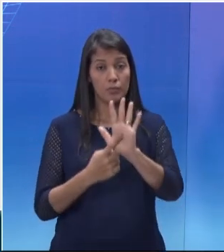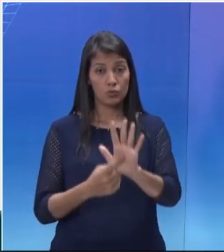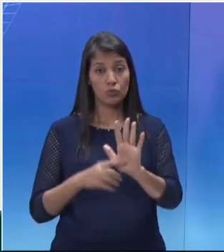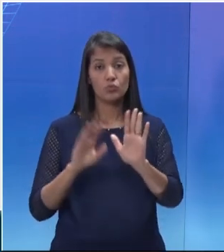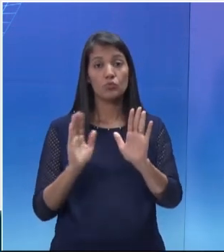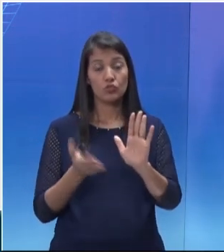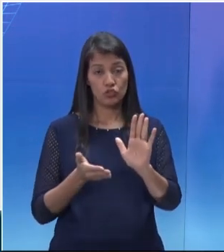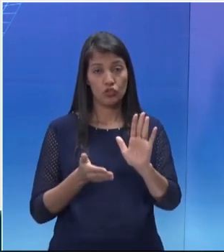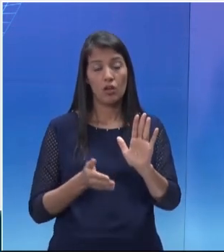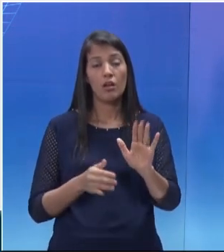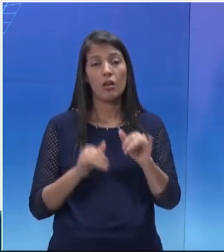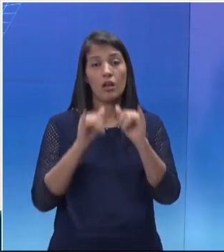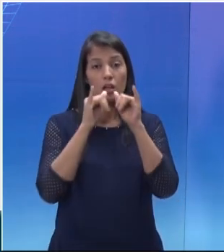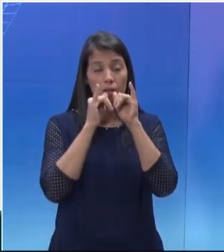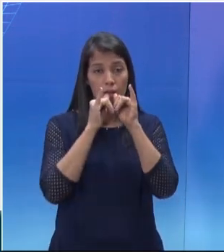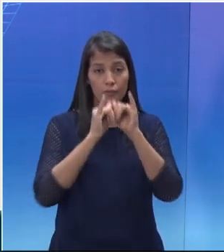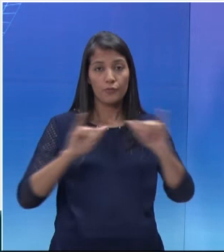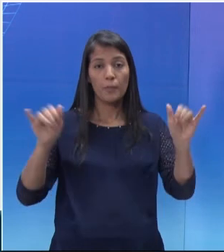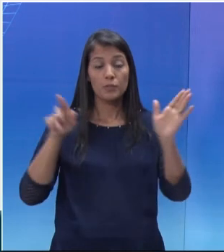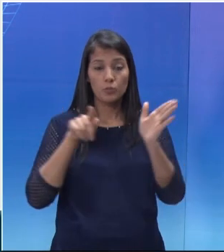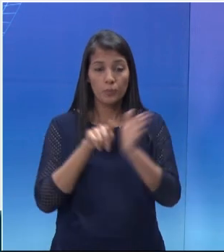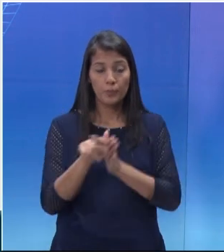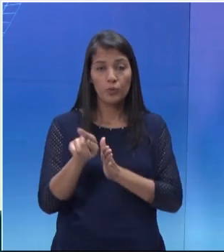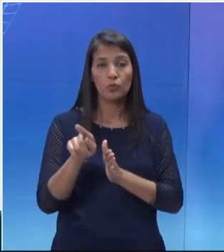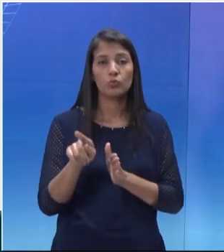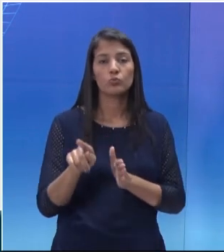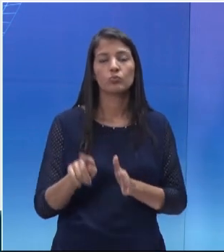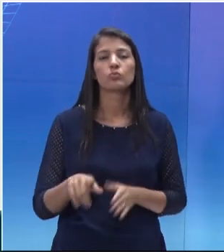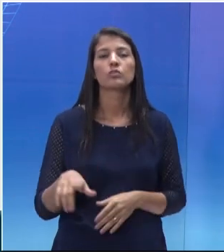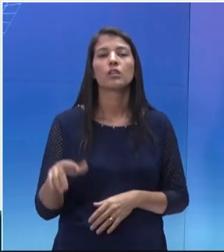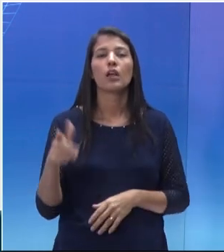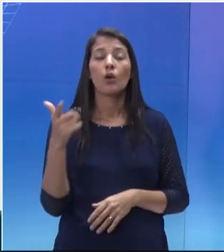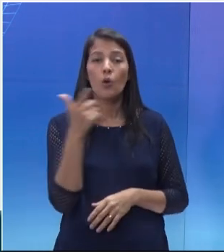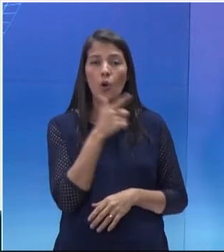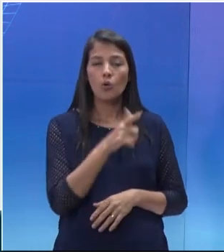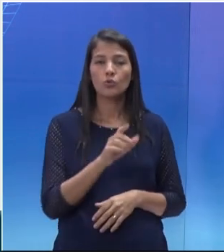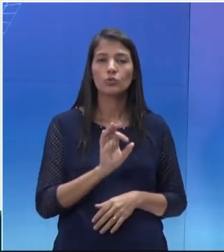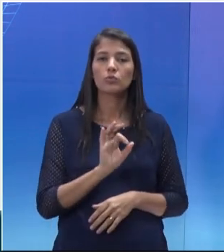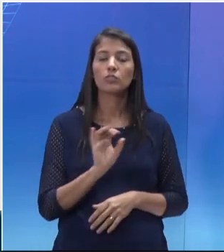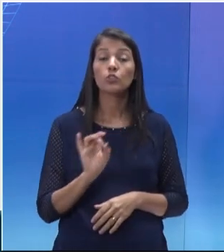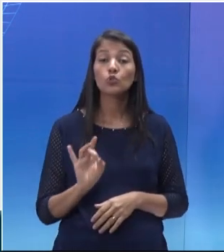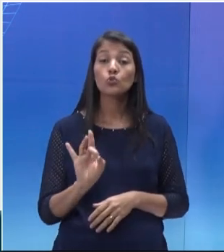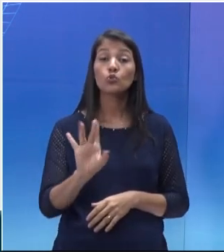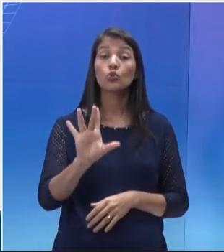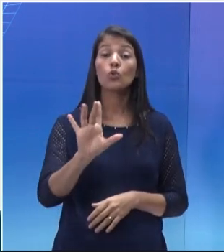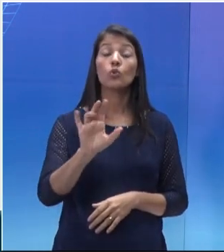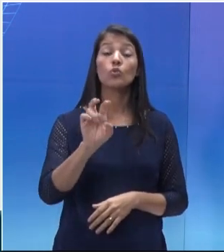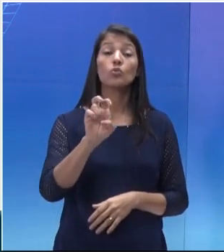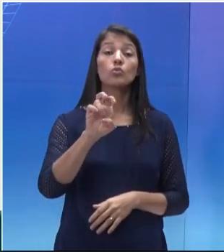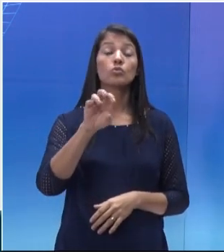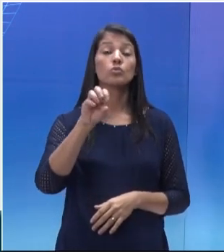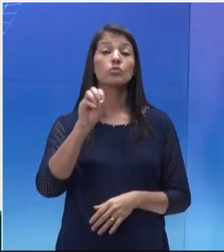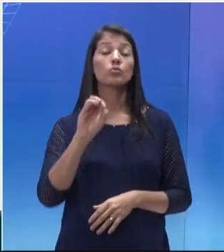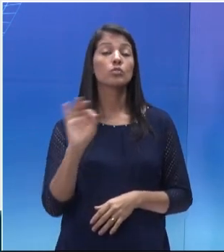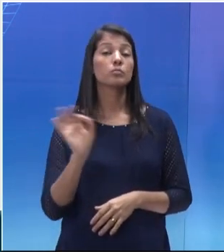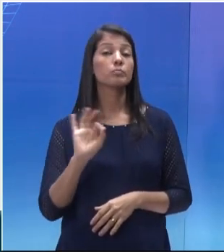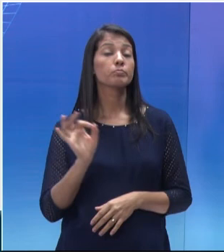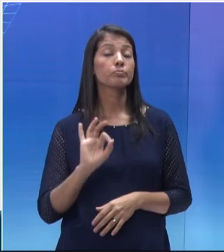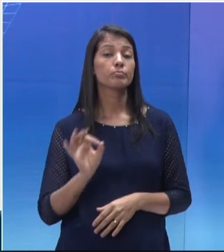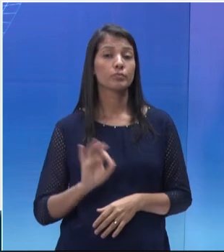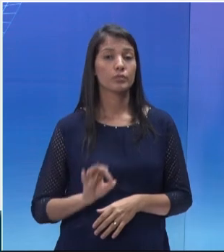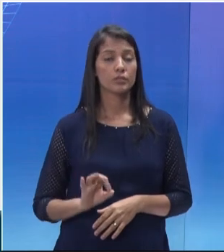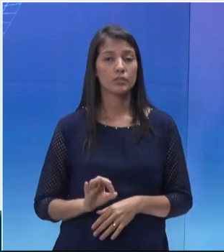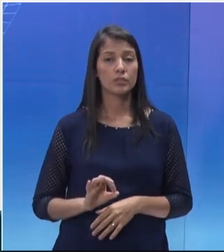50%, de modo que essas 138 gramas de ácido salicílico vai produzir, na verdade, apenas 90 gramas